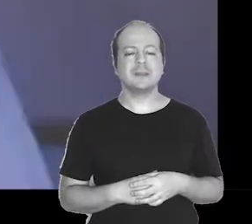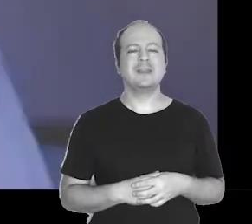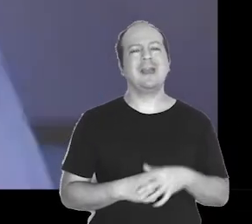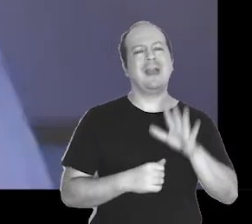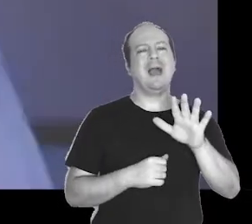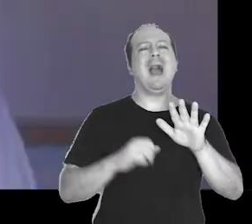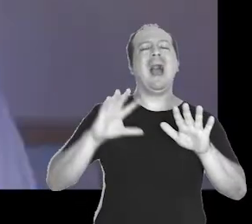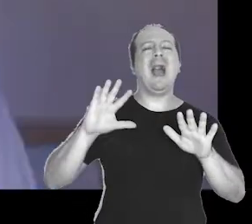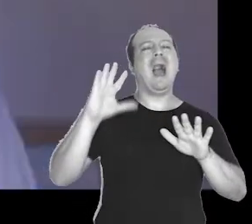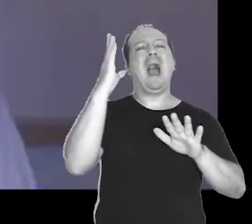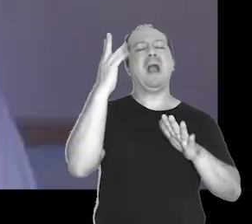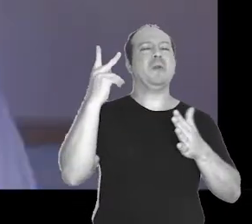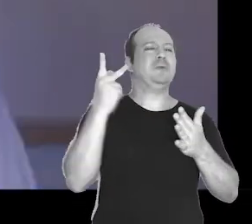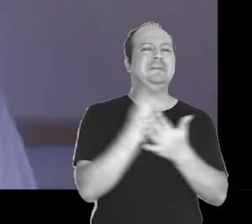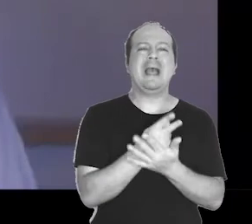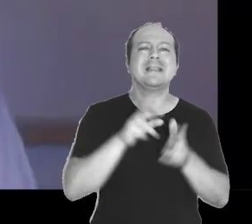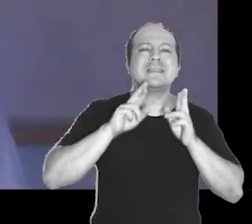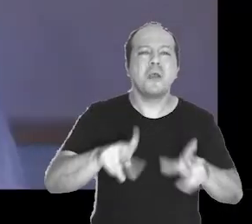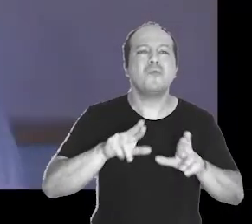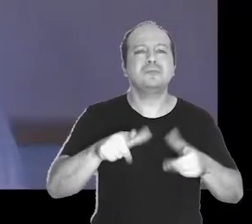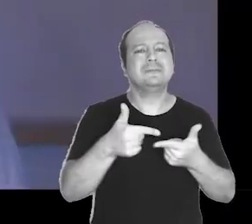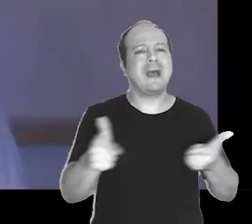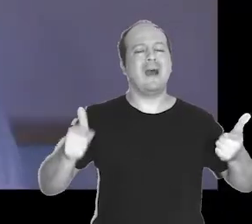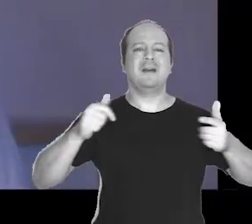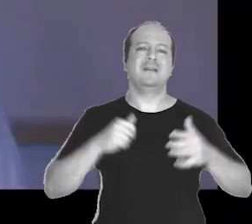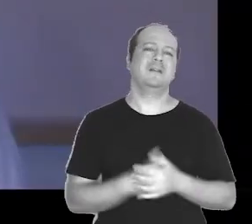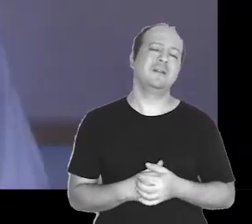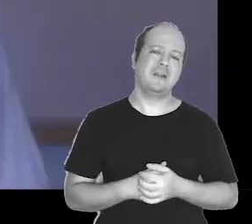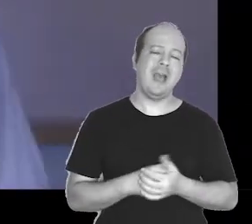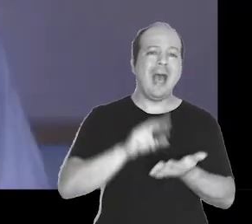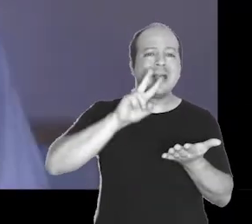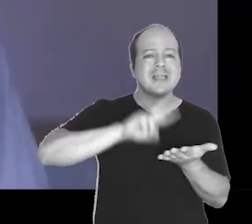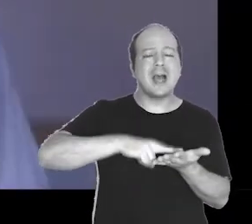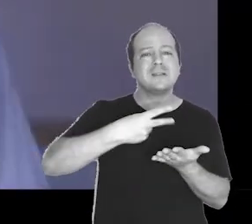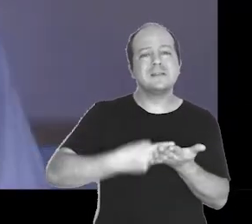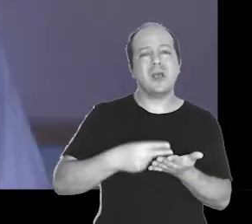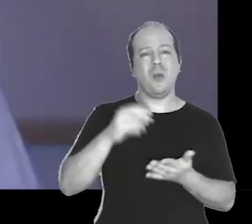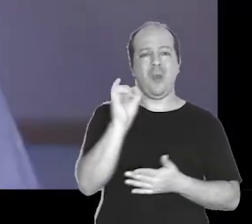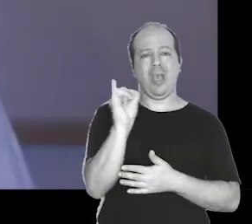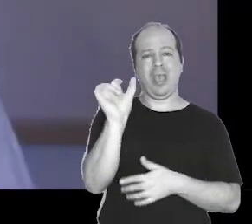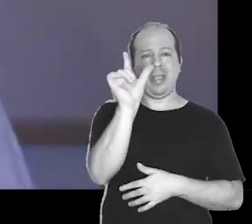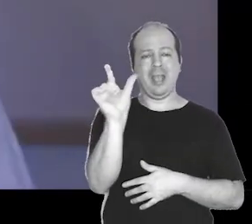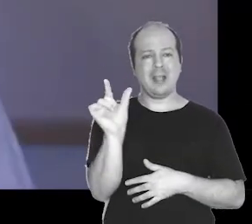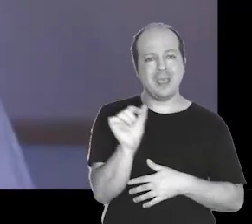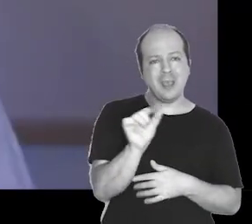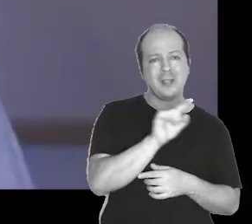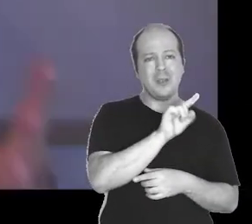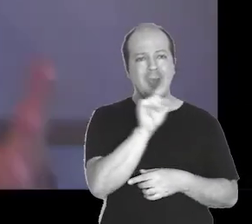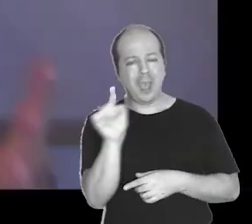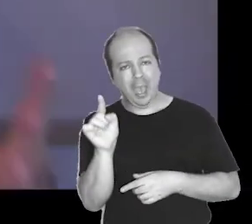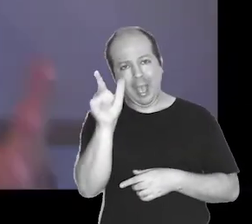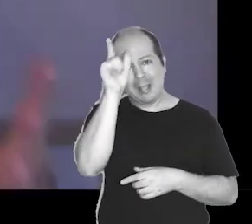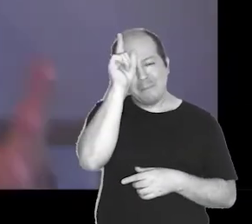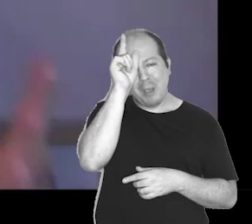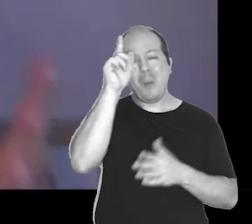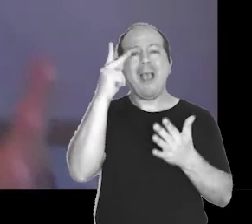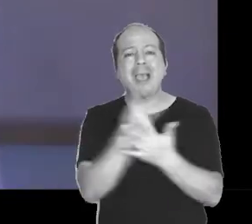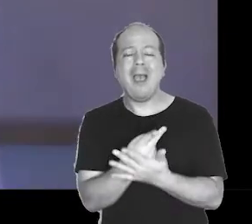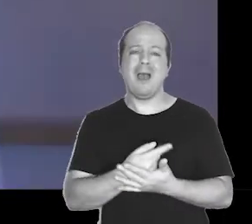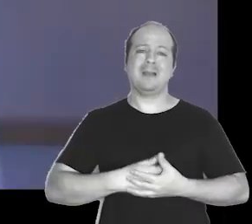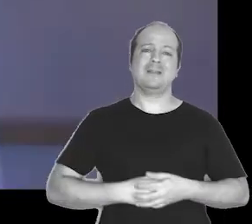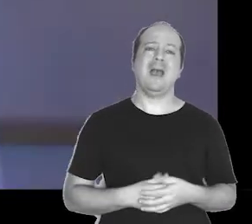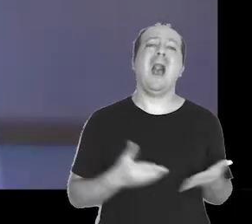Acontece, meus caros, que não está. A tradução do italiano para o alemão está errada.